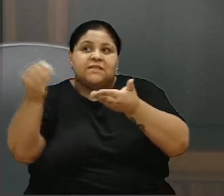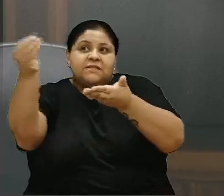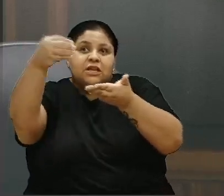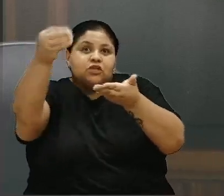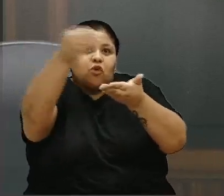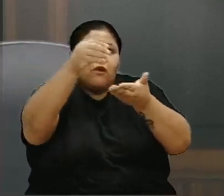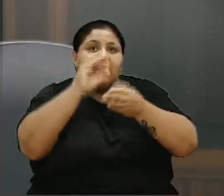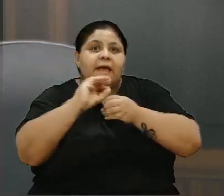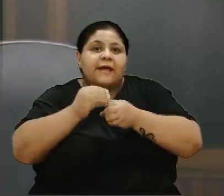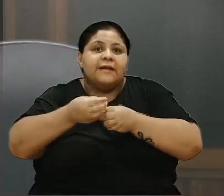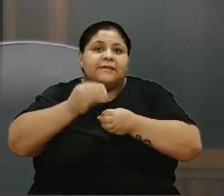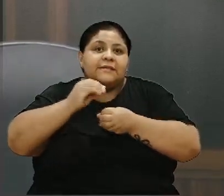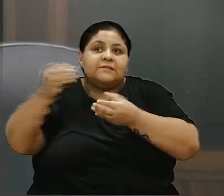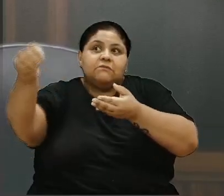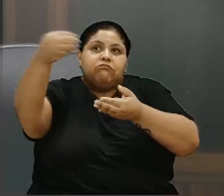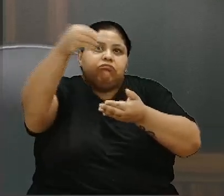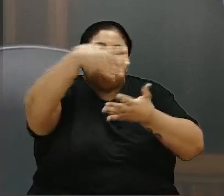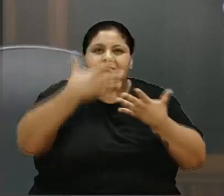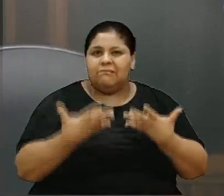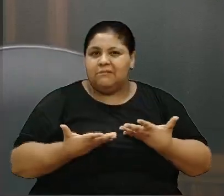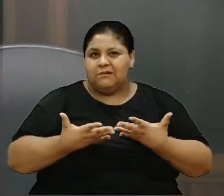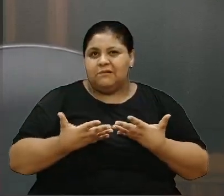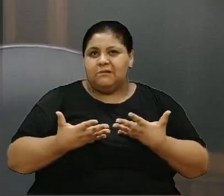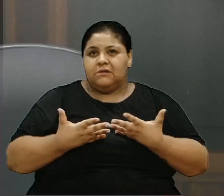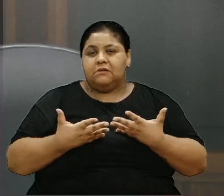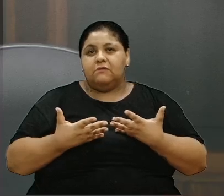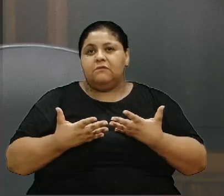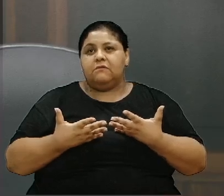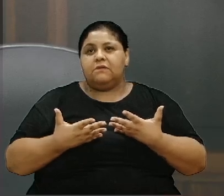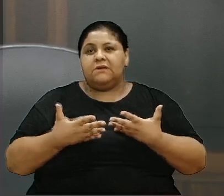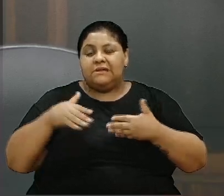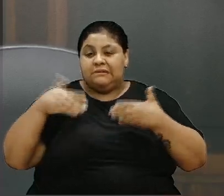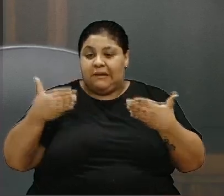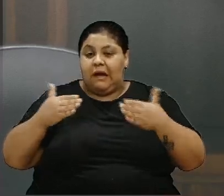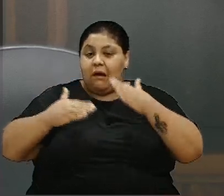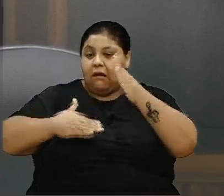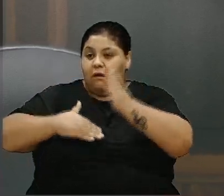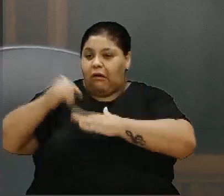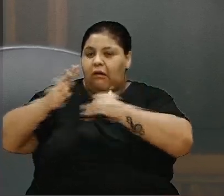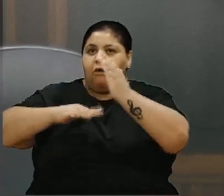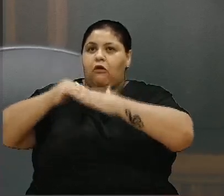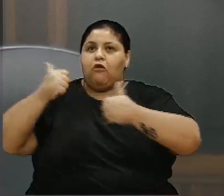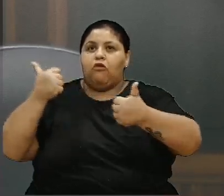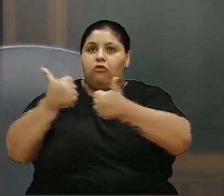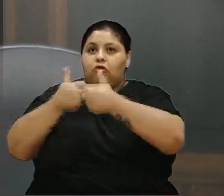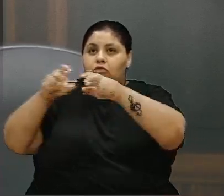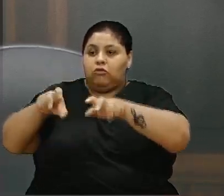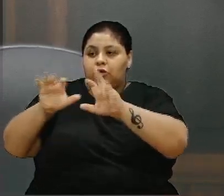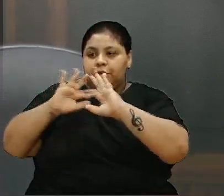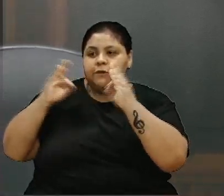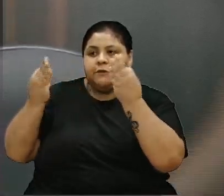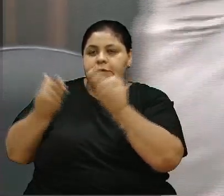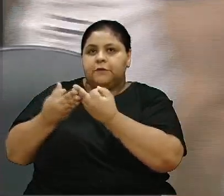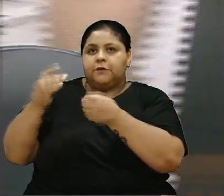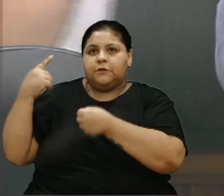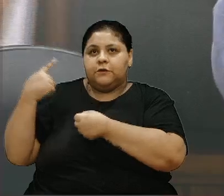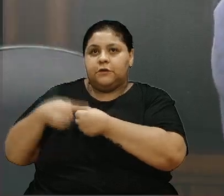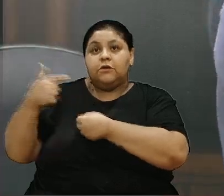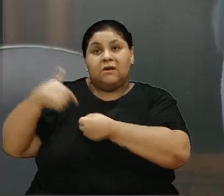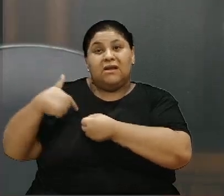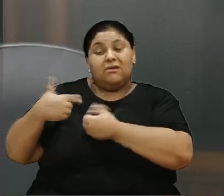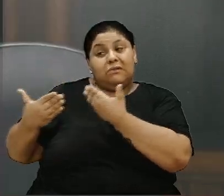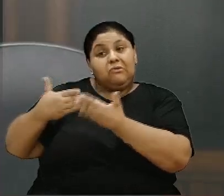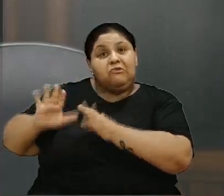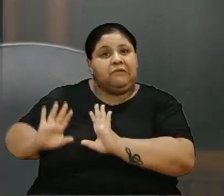do município para que, de fato, ela dê certo? Será que está sendo construída com os agricultores familiares da nossa cidade? Eu tenho